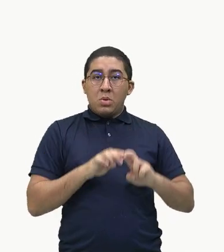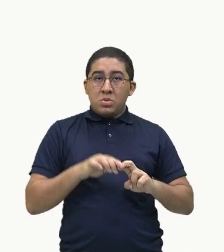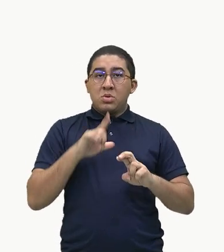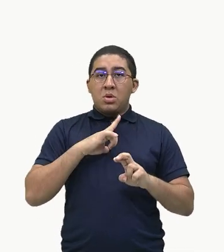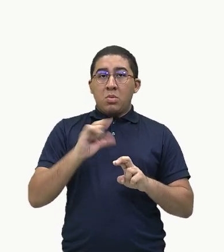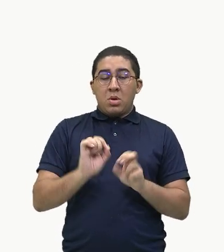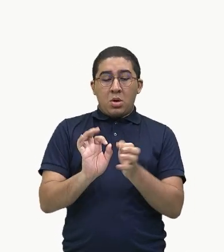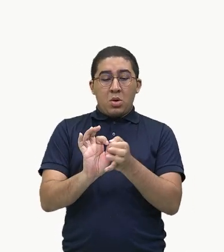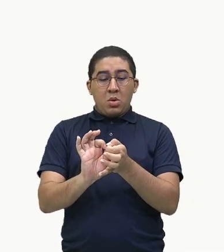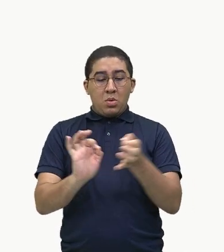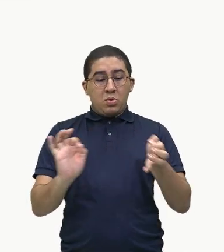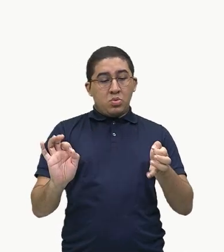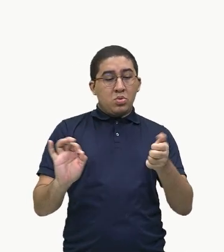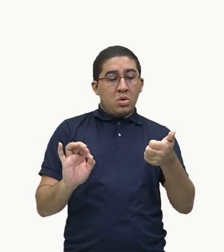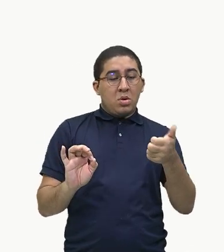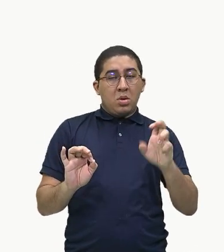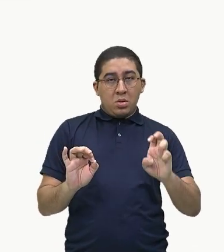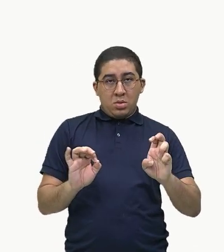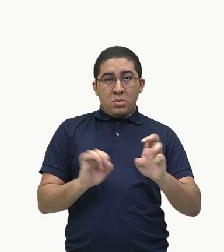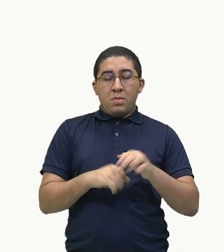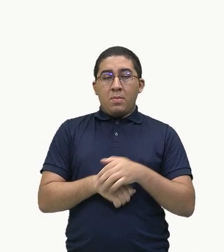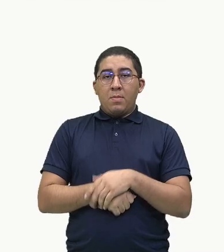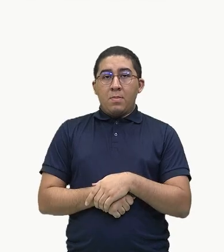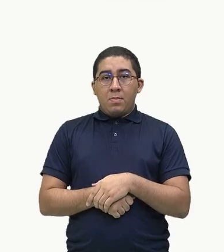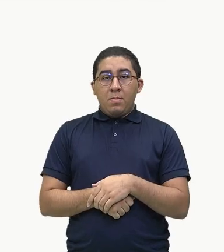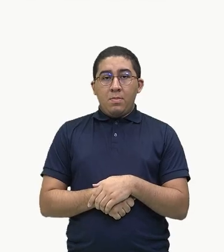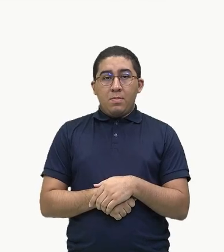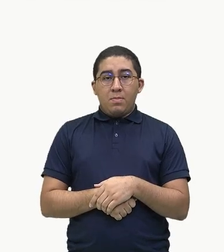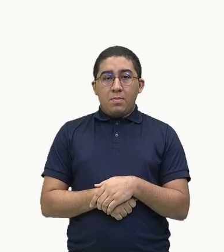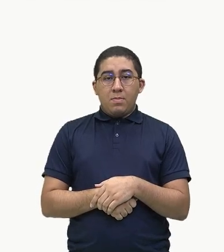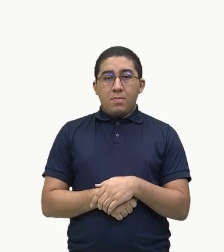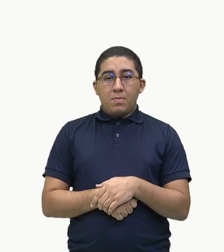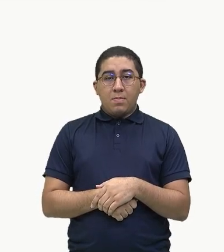de longitude. E nessa conferência,